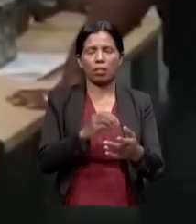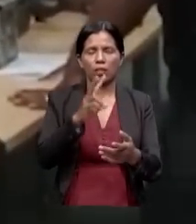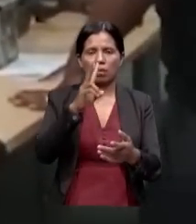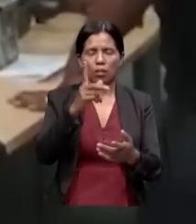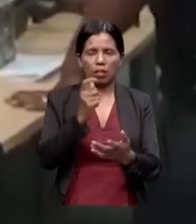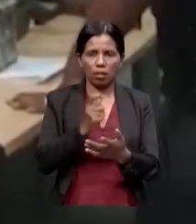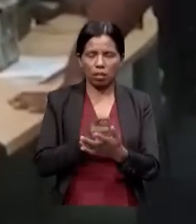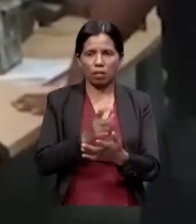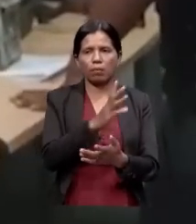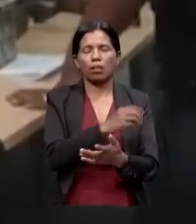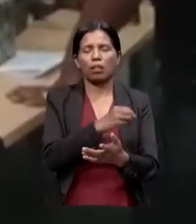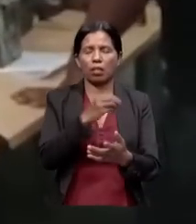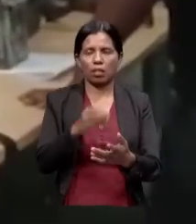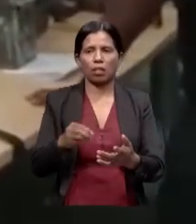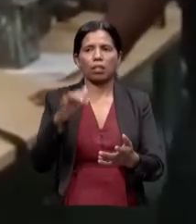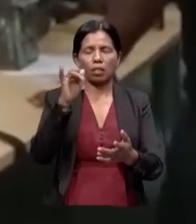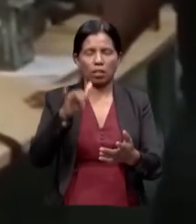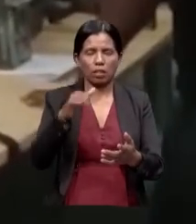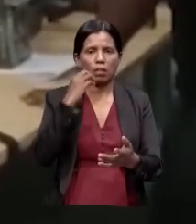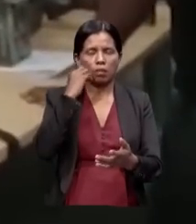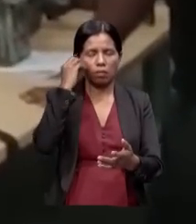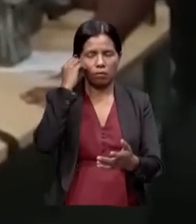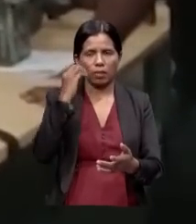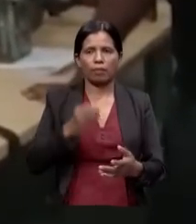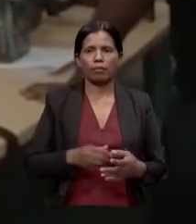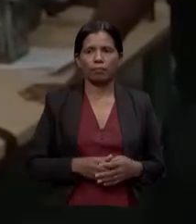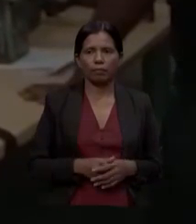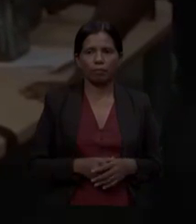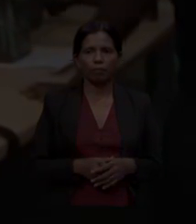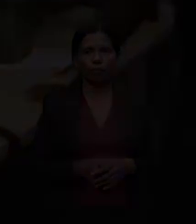nebe raihela e a suspeito LM em a residência. Equipa cobertura, GMN.